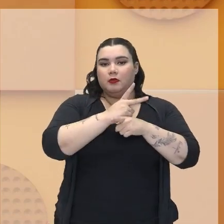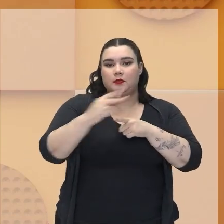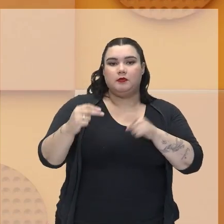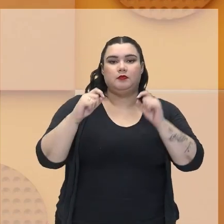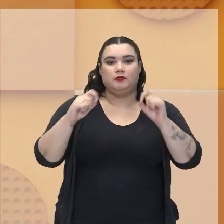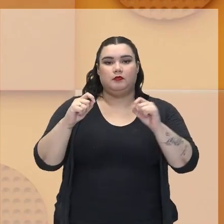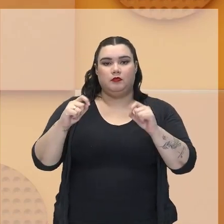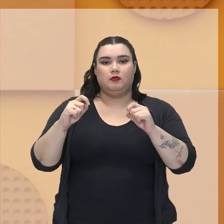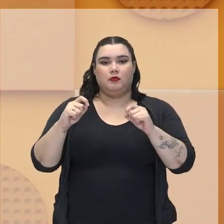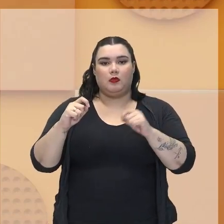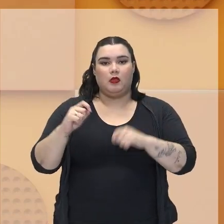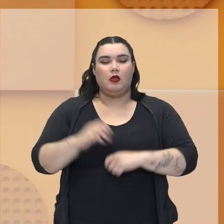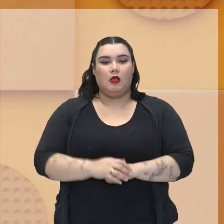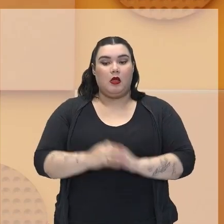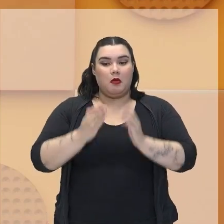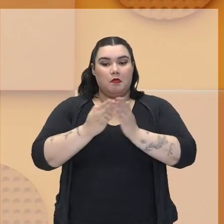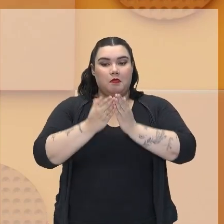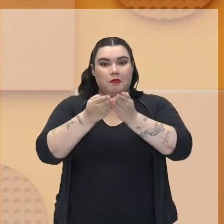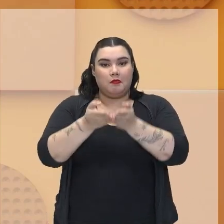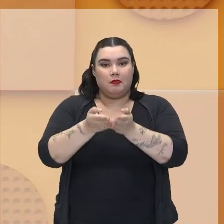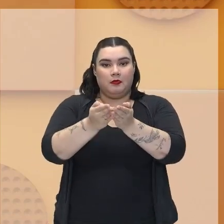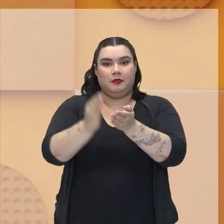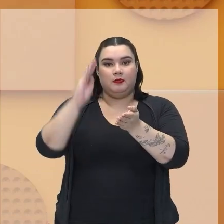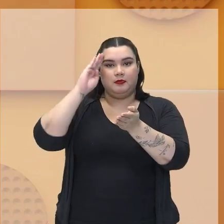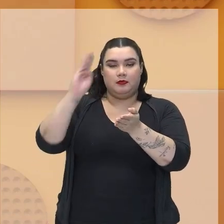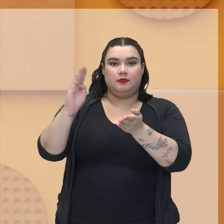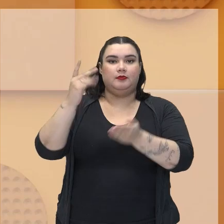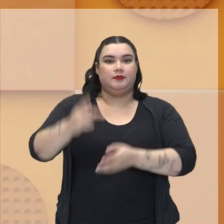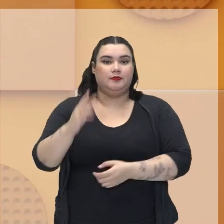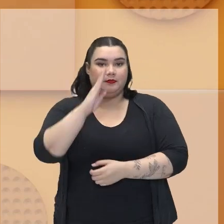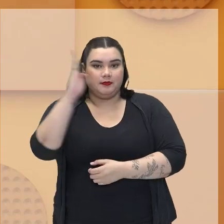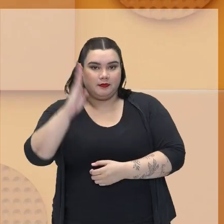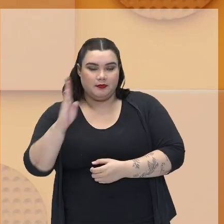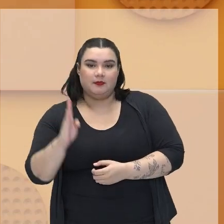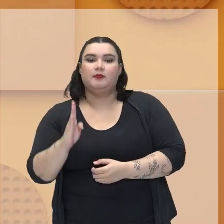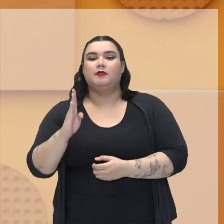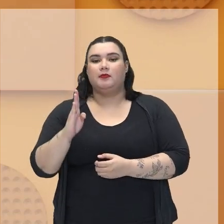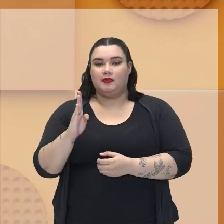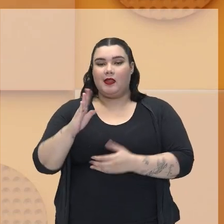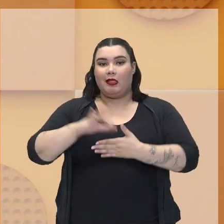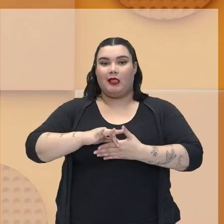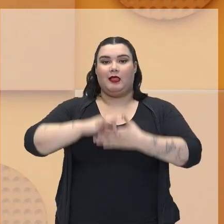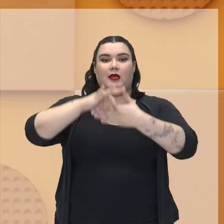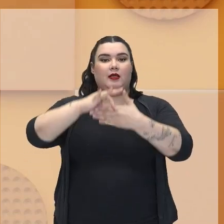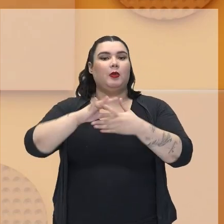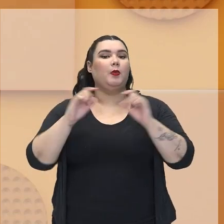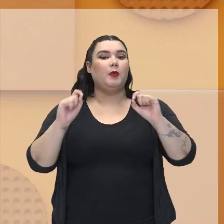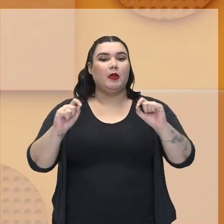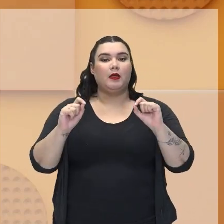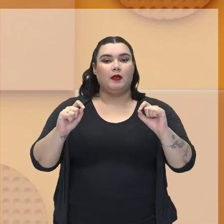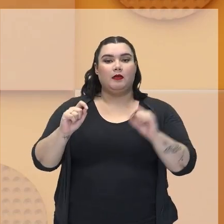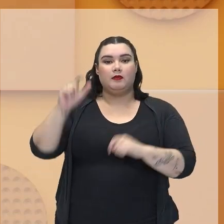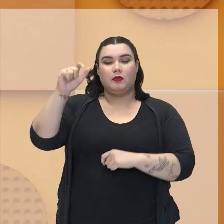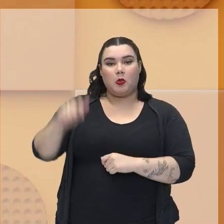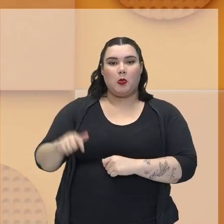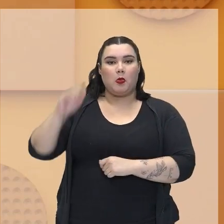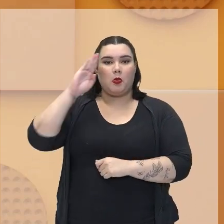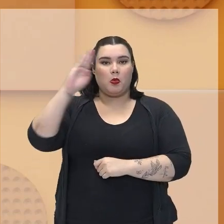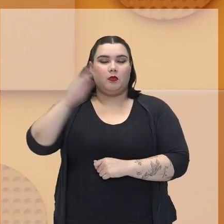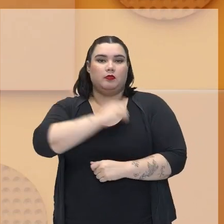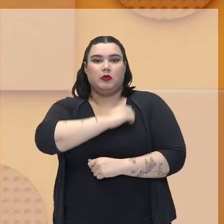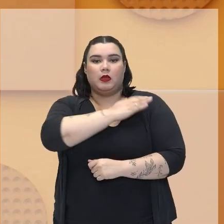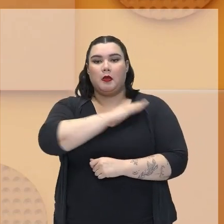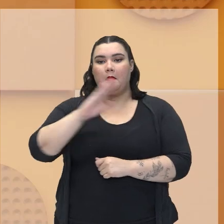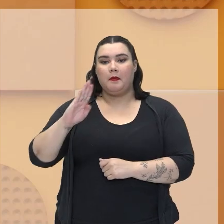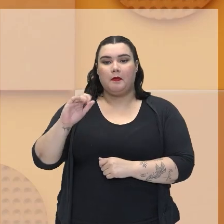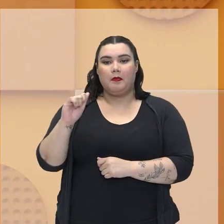Exército, pela Marinha Brasileira, pela Armada Brasileira ali, sob a liderança do comandante Barroso, tá,